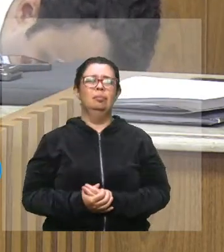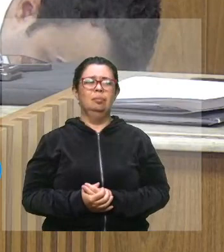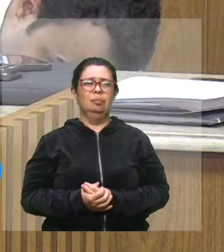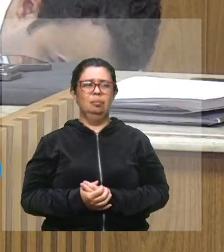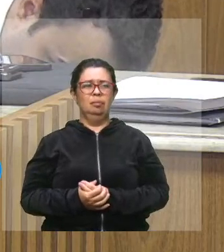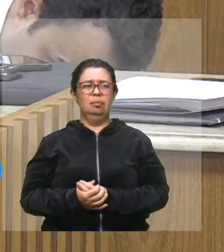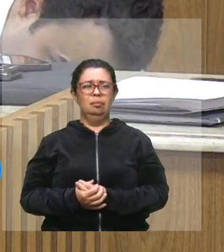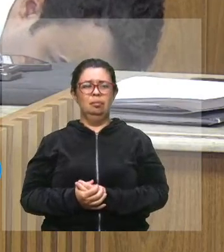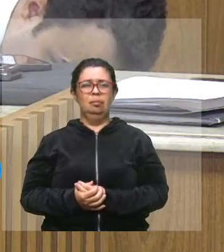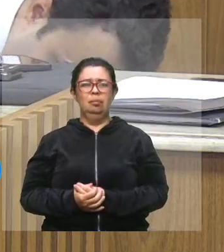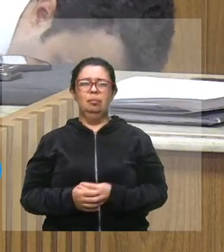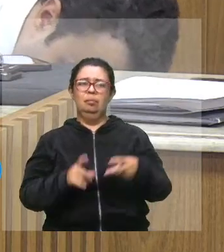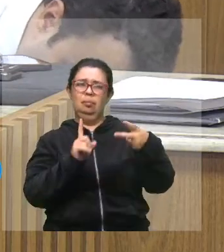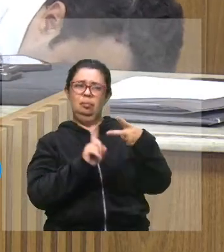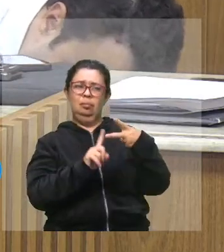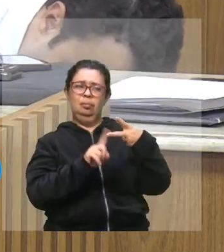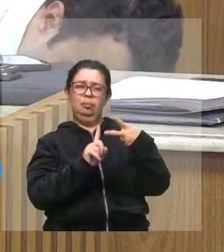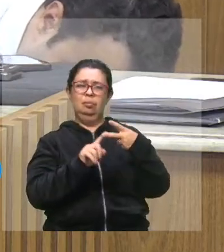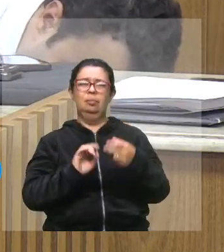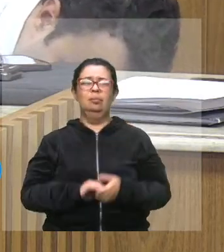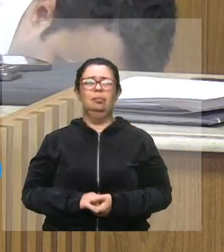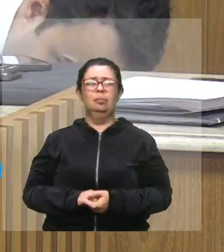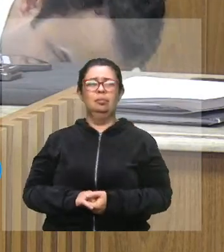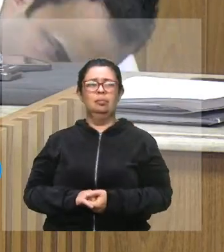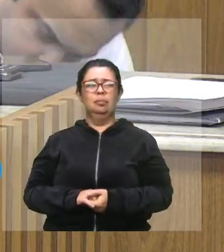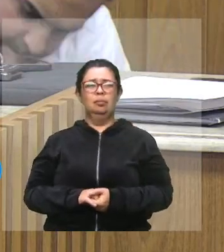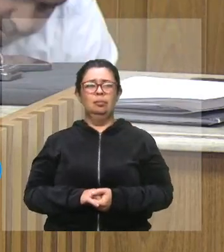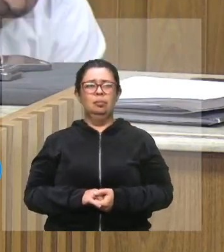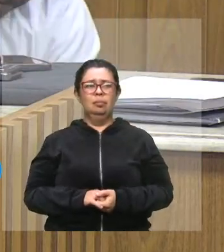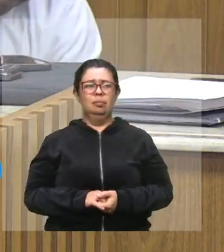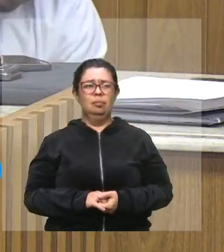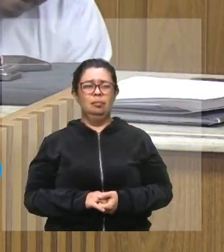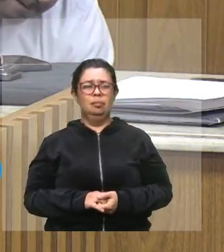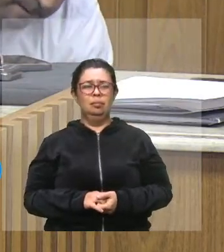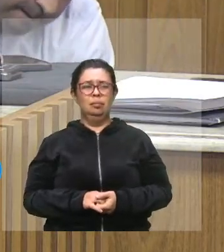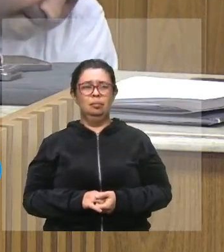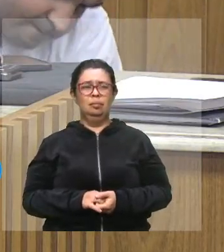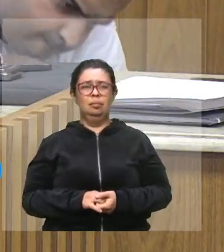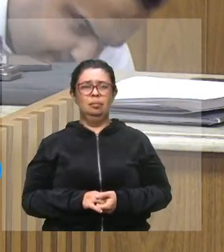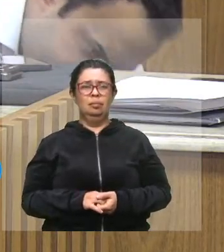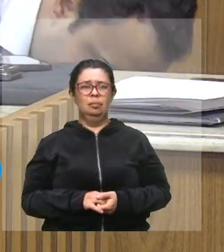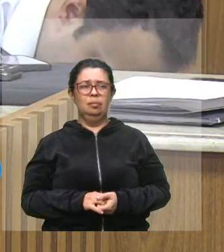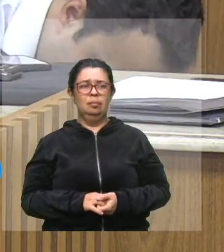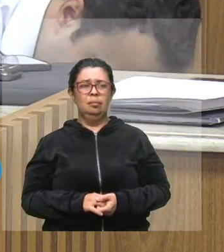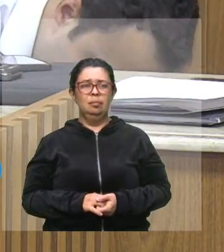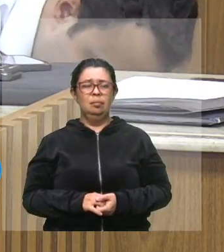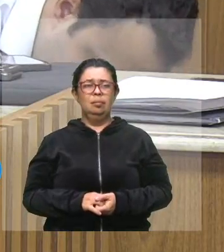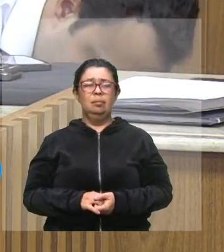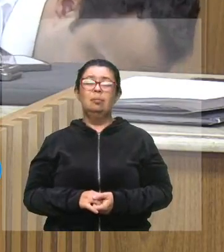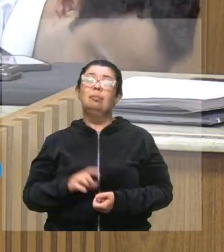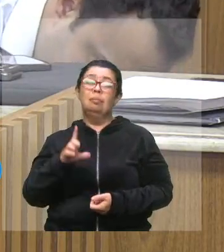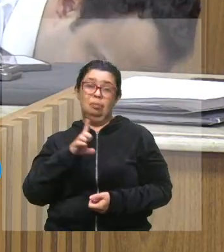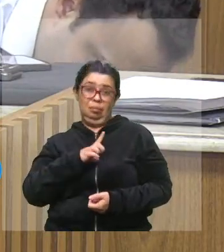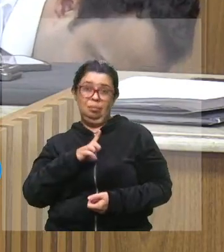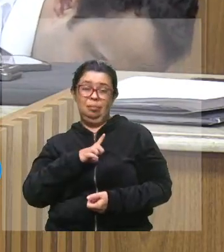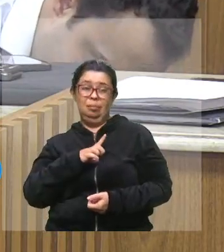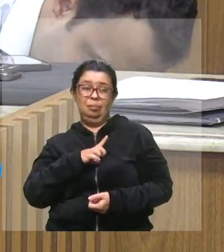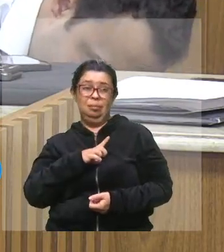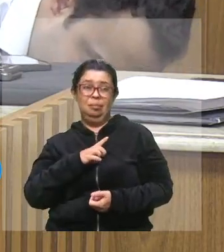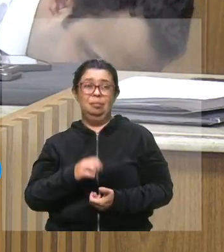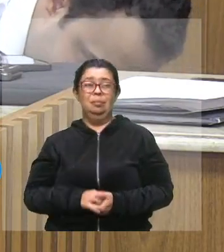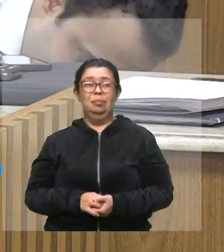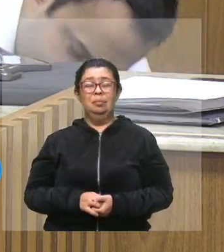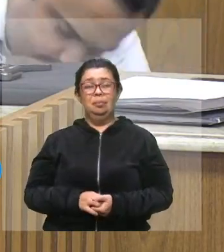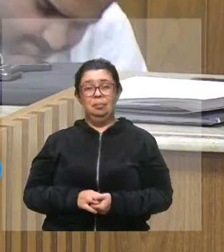nesse segundo tratamento, nós tivemos o privilégio, se assim a